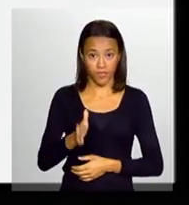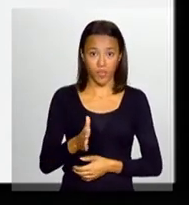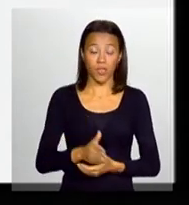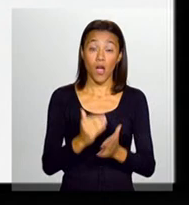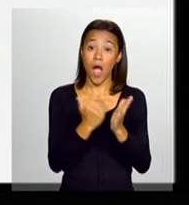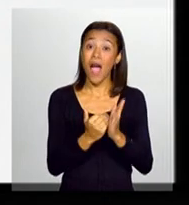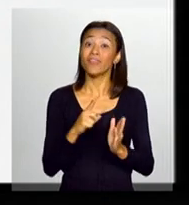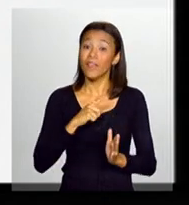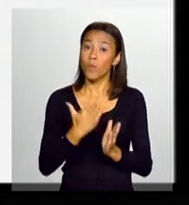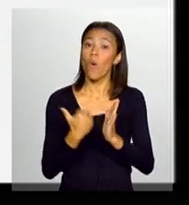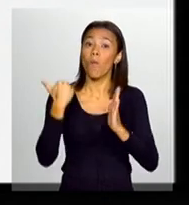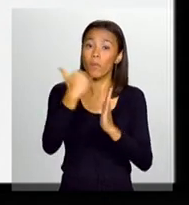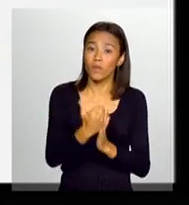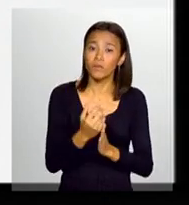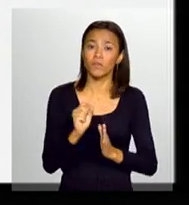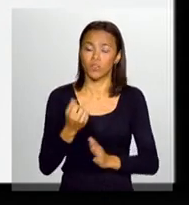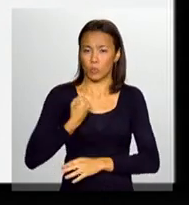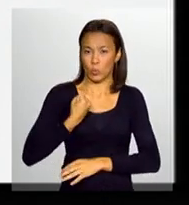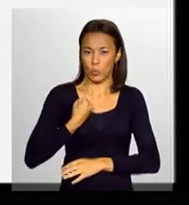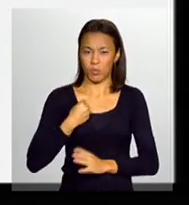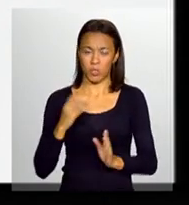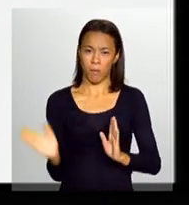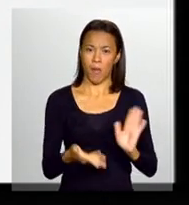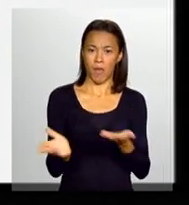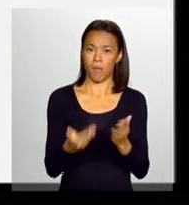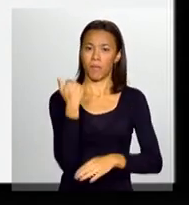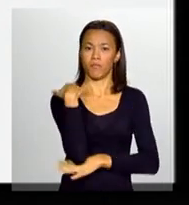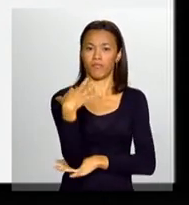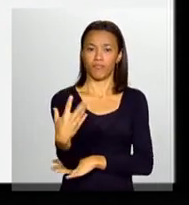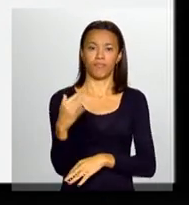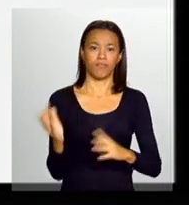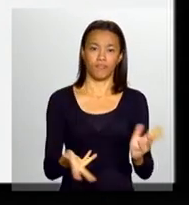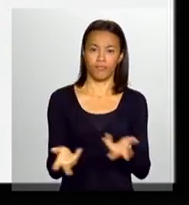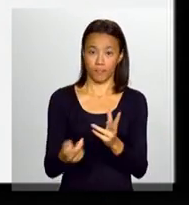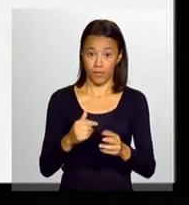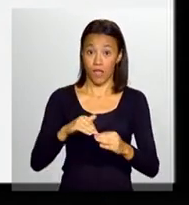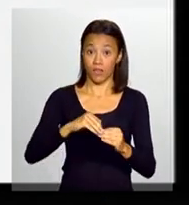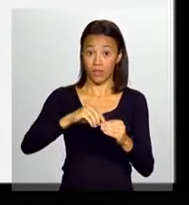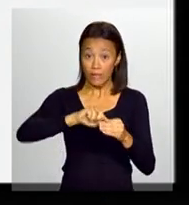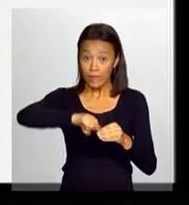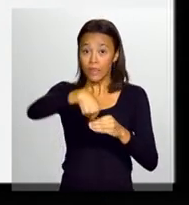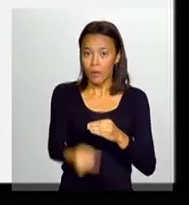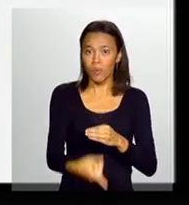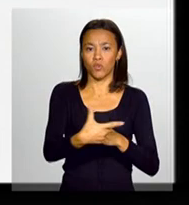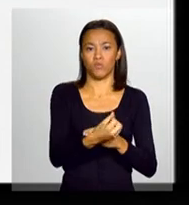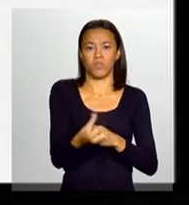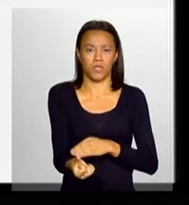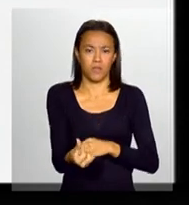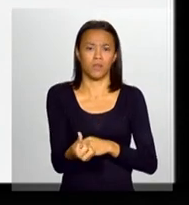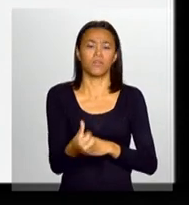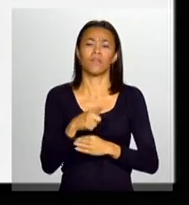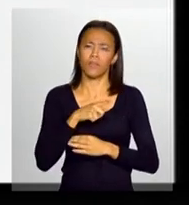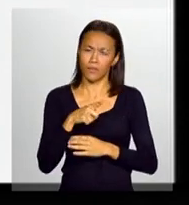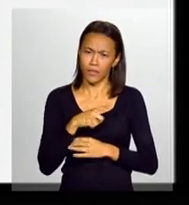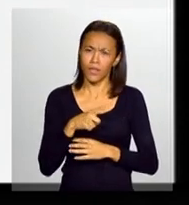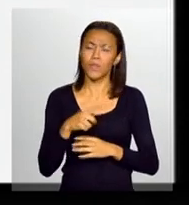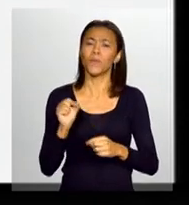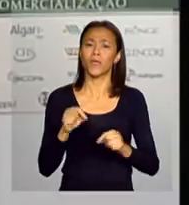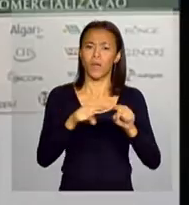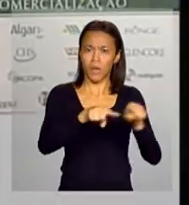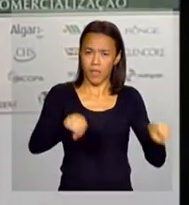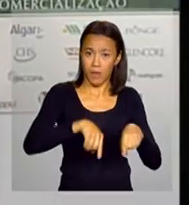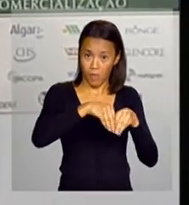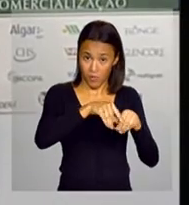casos e no número de desmatamentos recentes com soja, ou seja, pós-2006. Há uma reincidência de propriedades